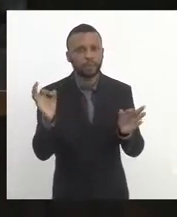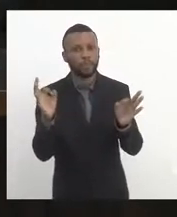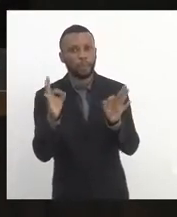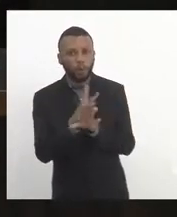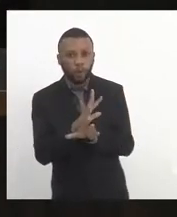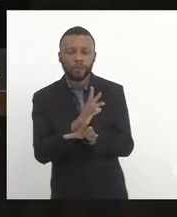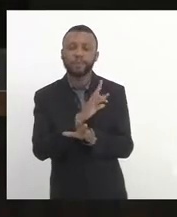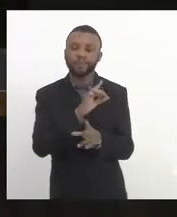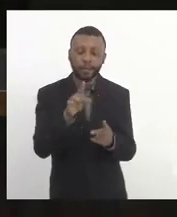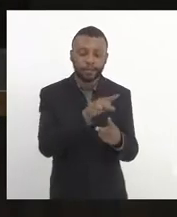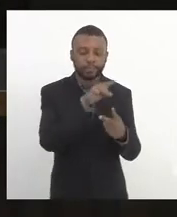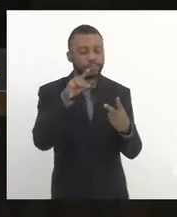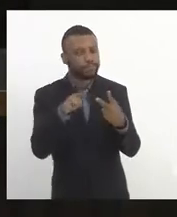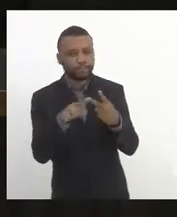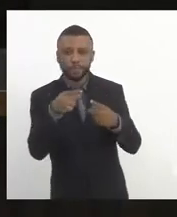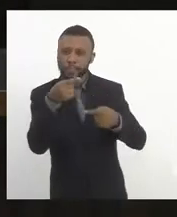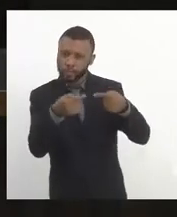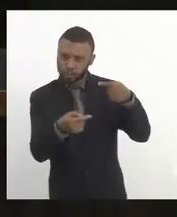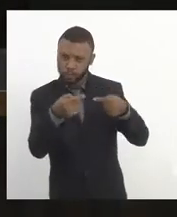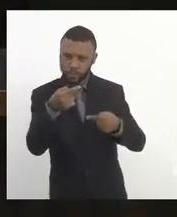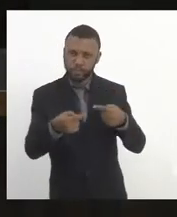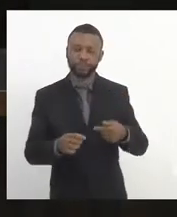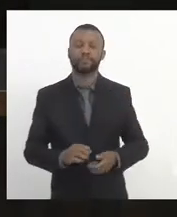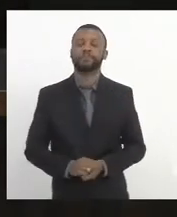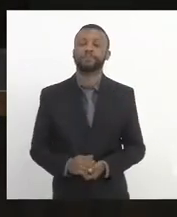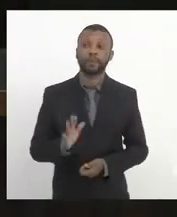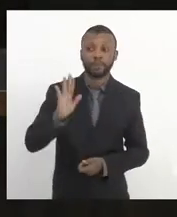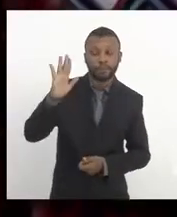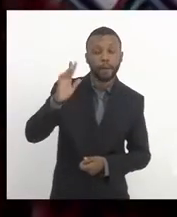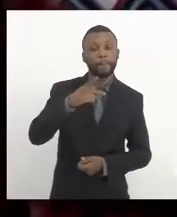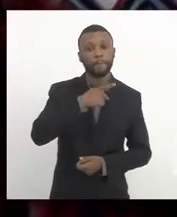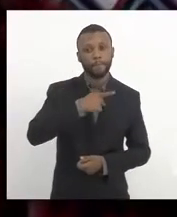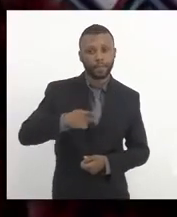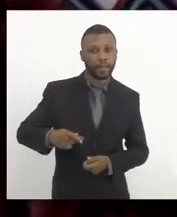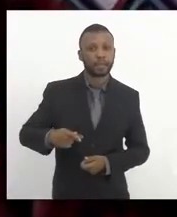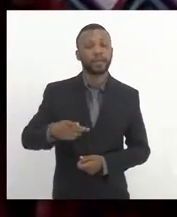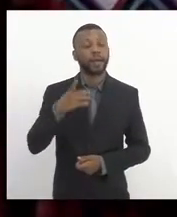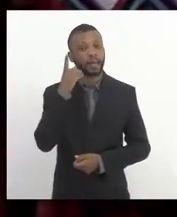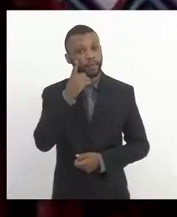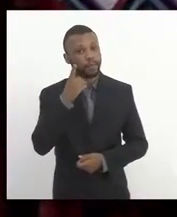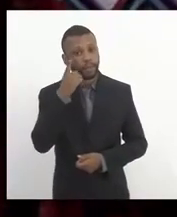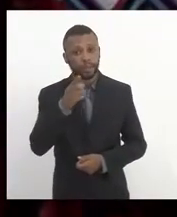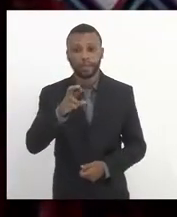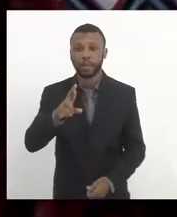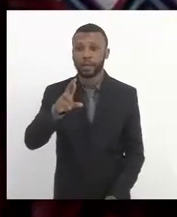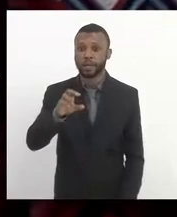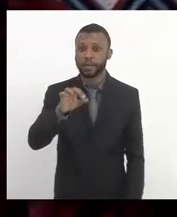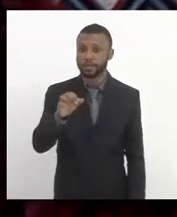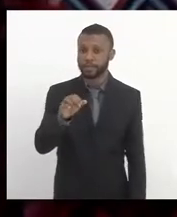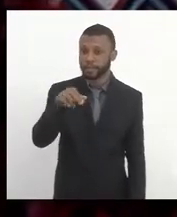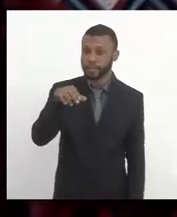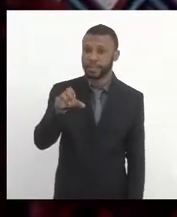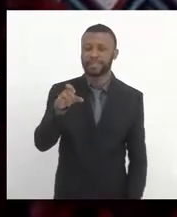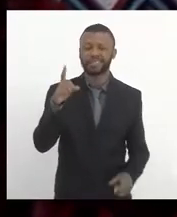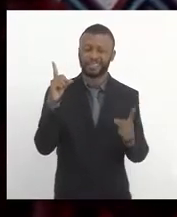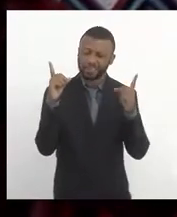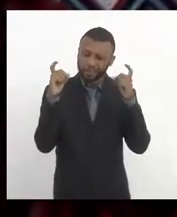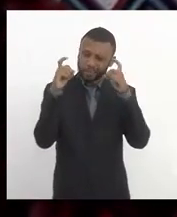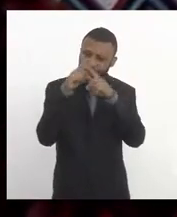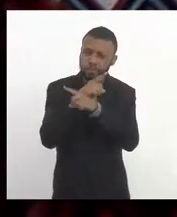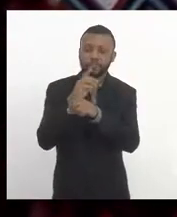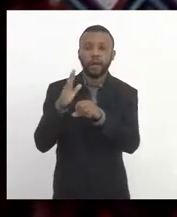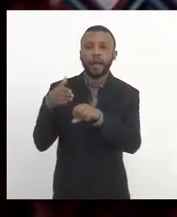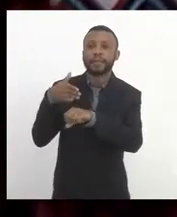segunda discussão. Presidente, a deputada Rejane está com dificuldade para acessar